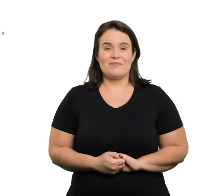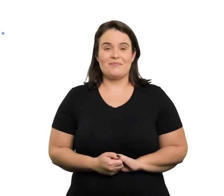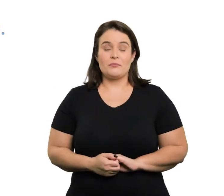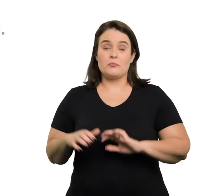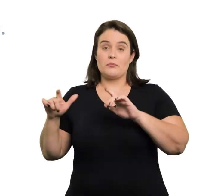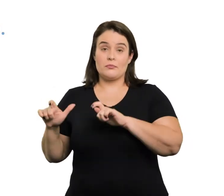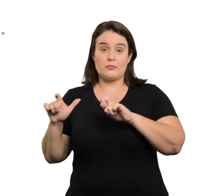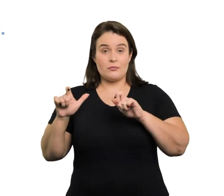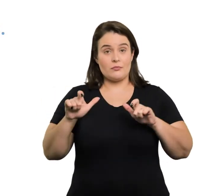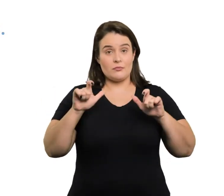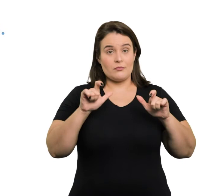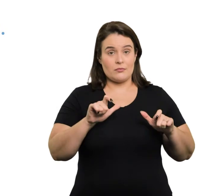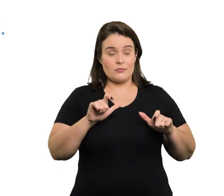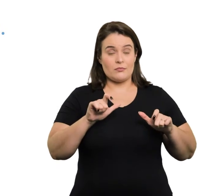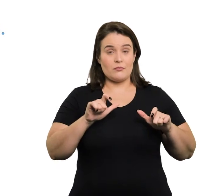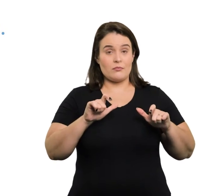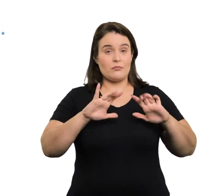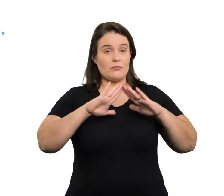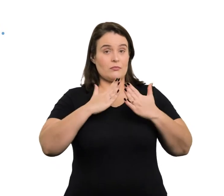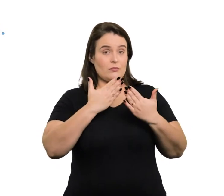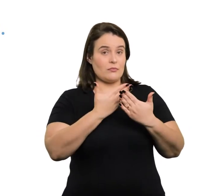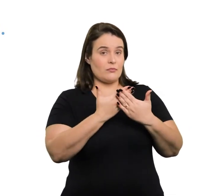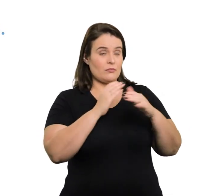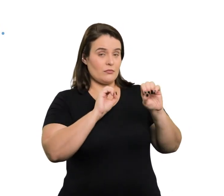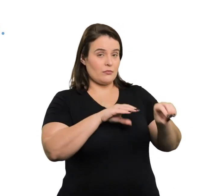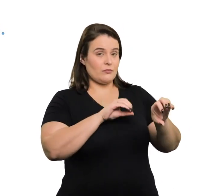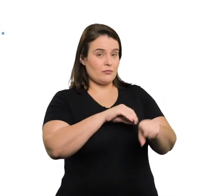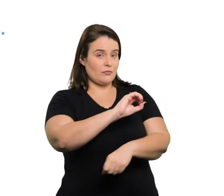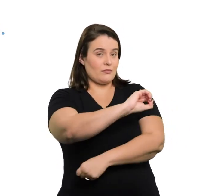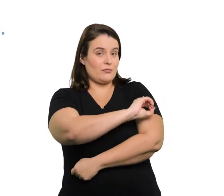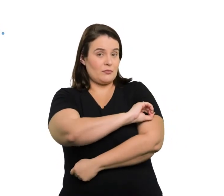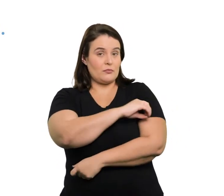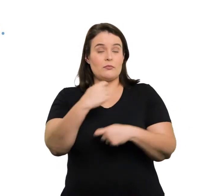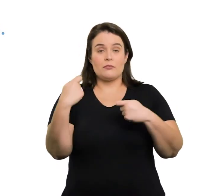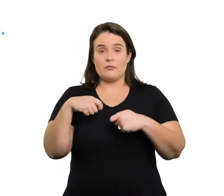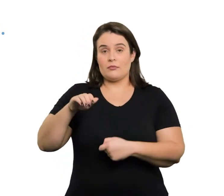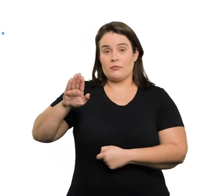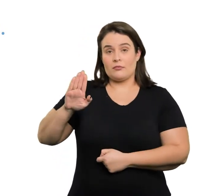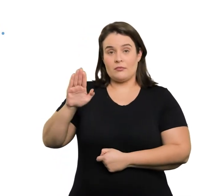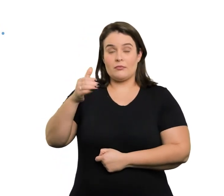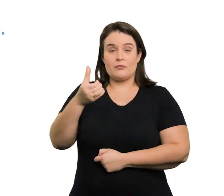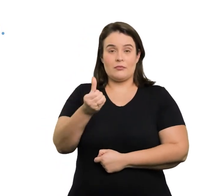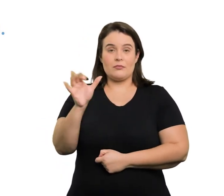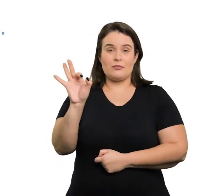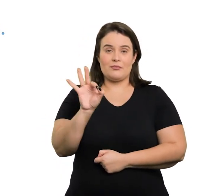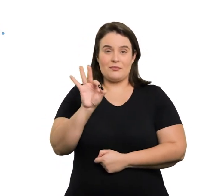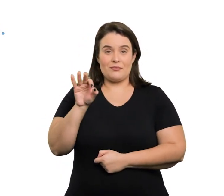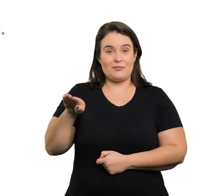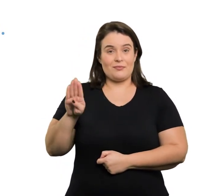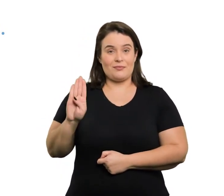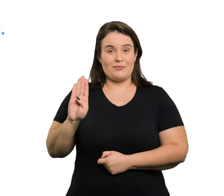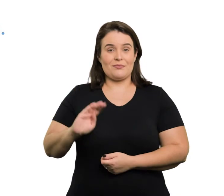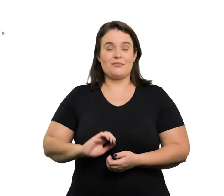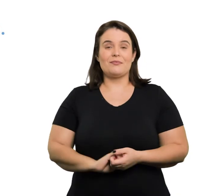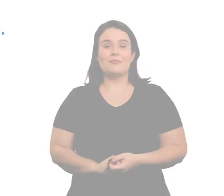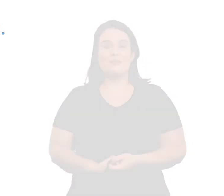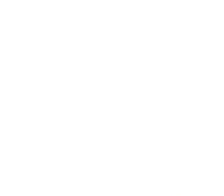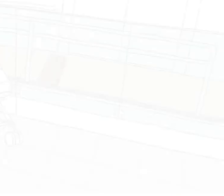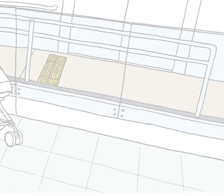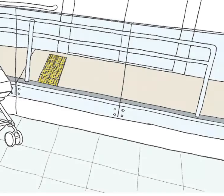Dica: em estabelecimentos de ensino infantil, recomenda-se que as rampas tenham 6% de